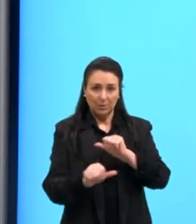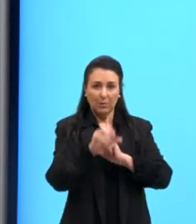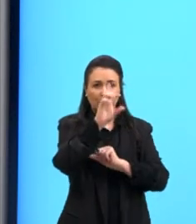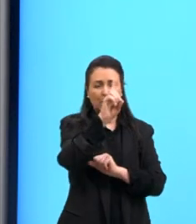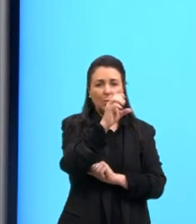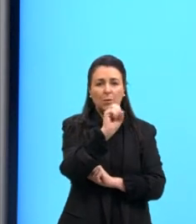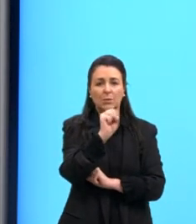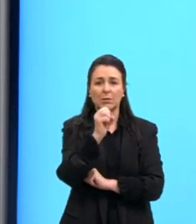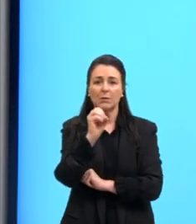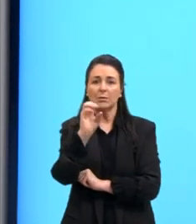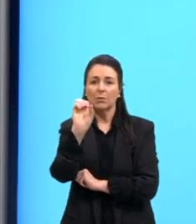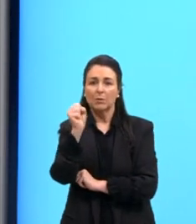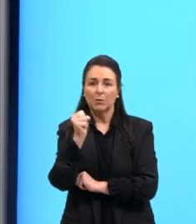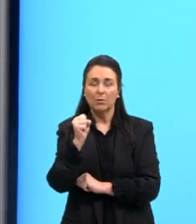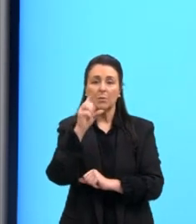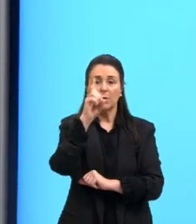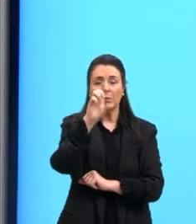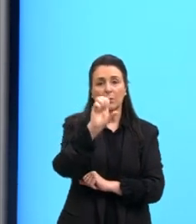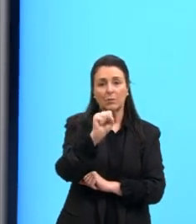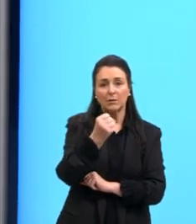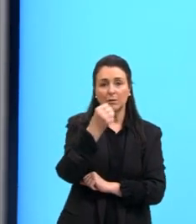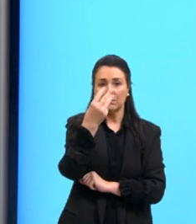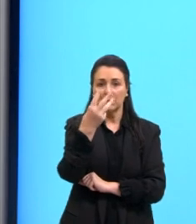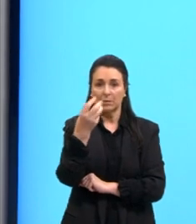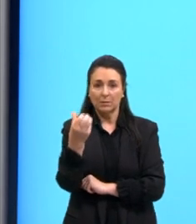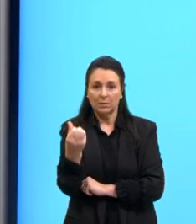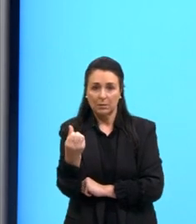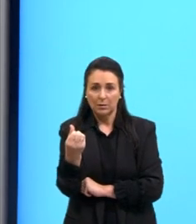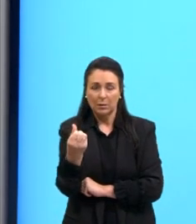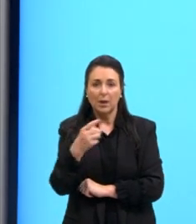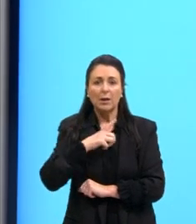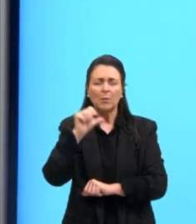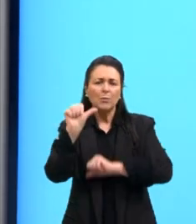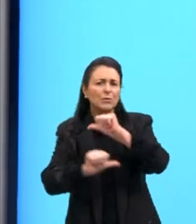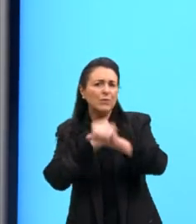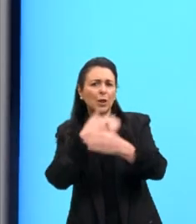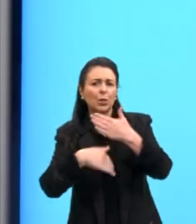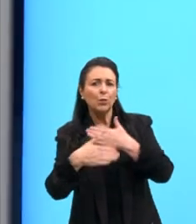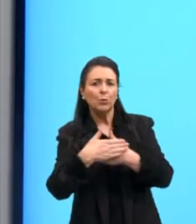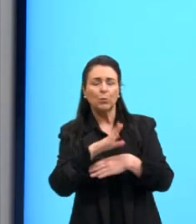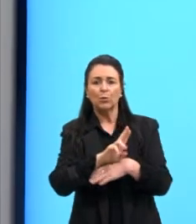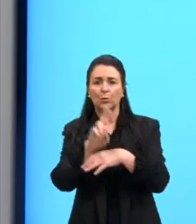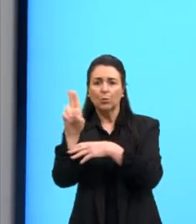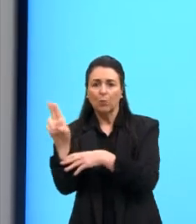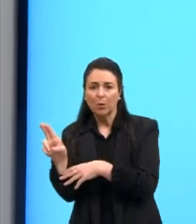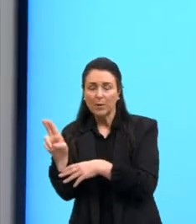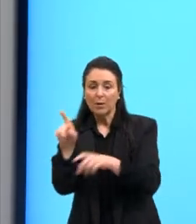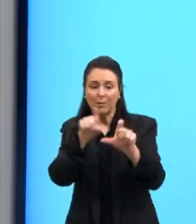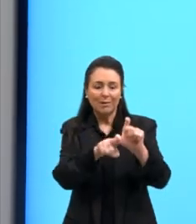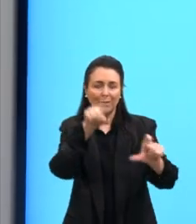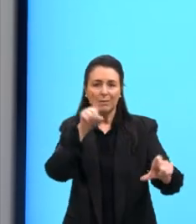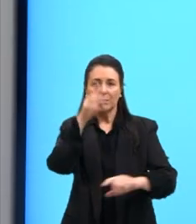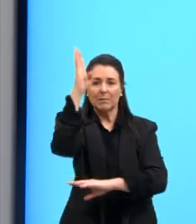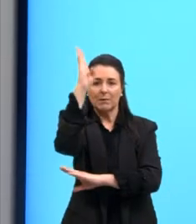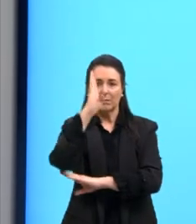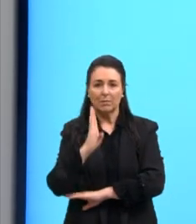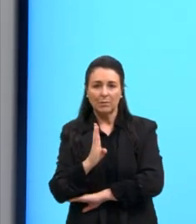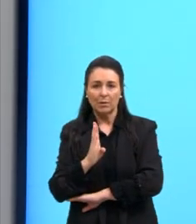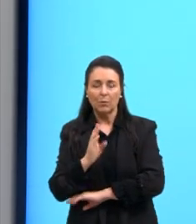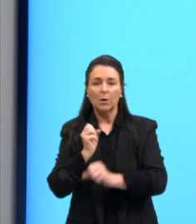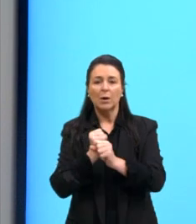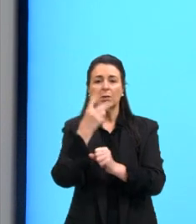1808 1836 tem uma coisinha que acontece aqui no meio que modifica tudo que se chama independência do Brasil